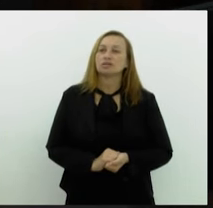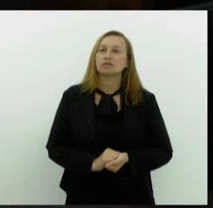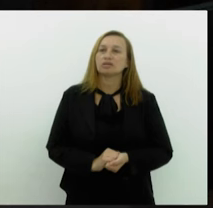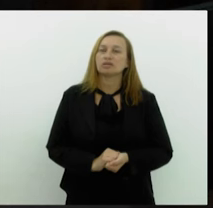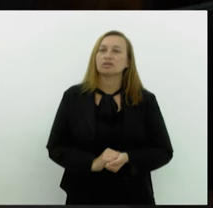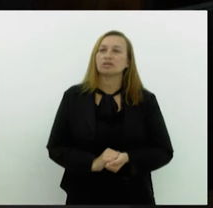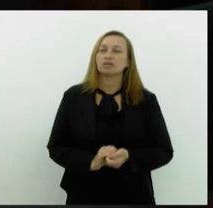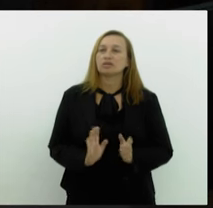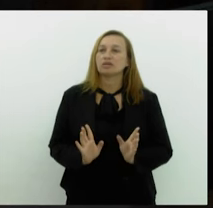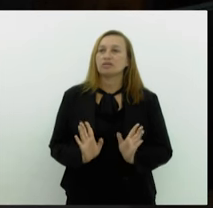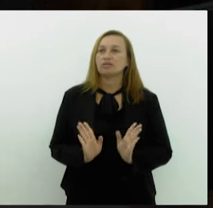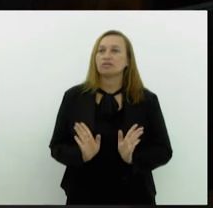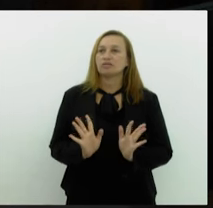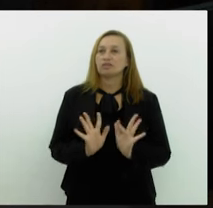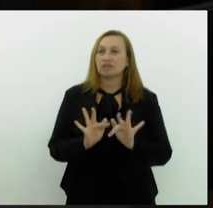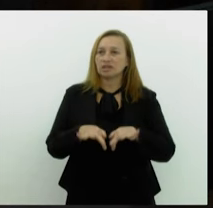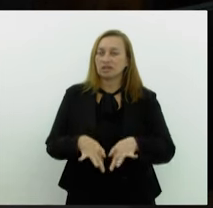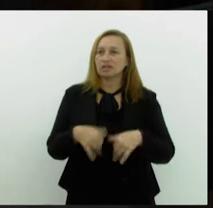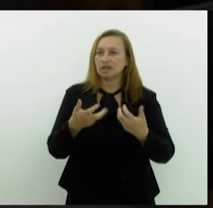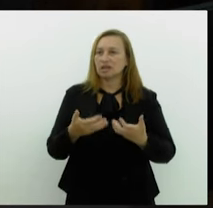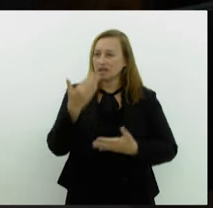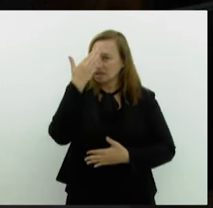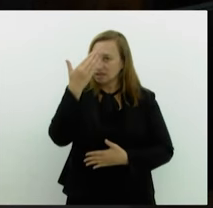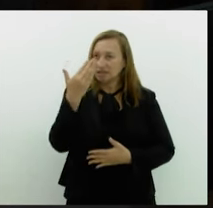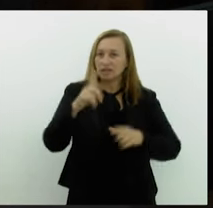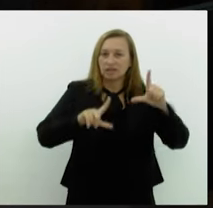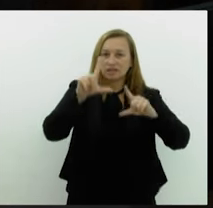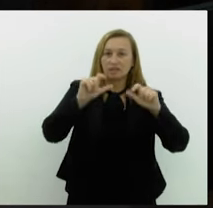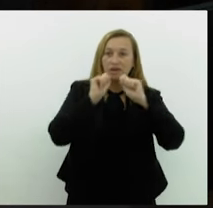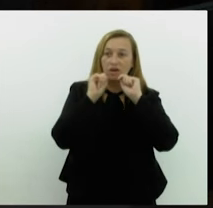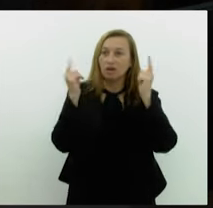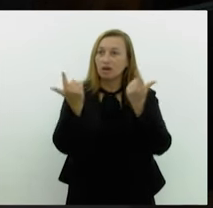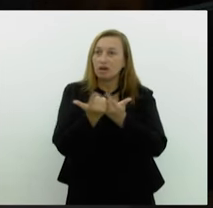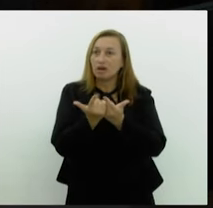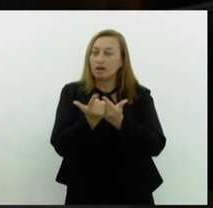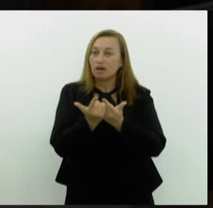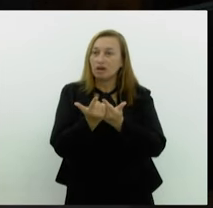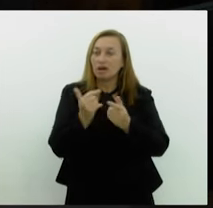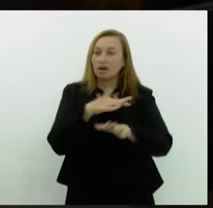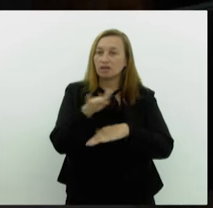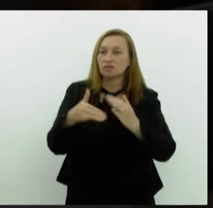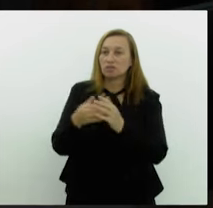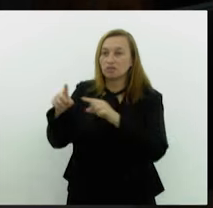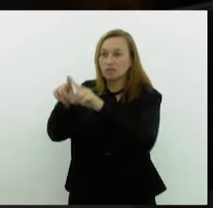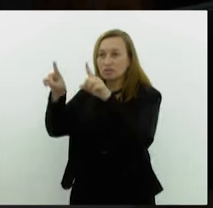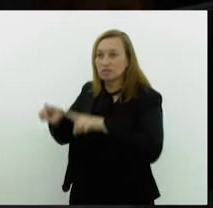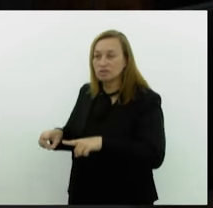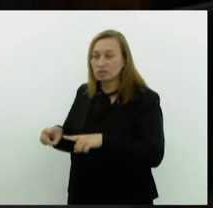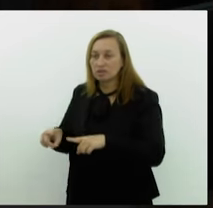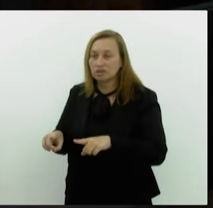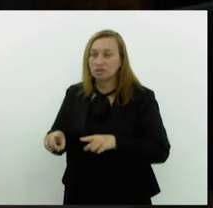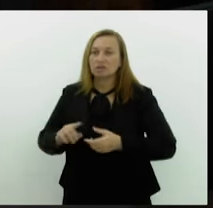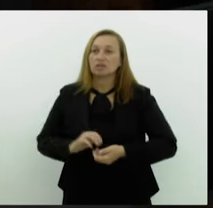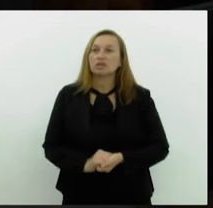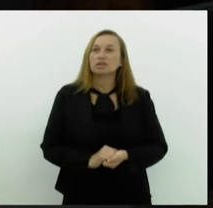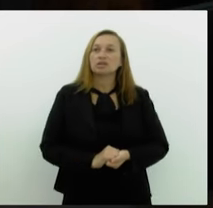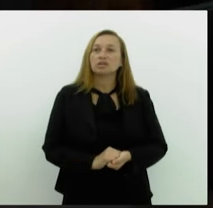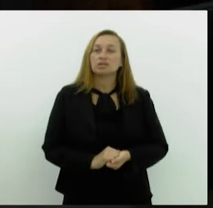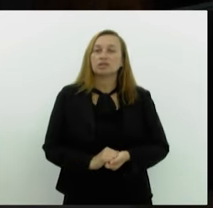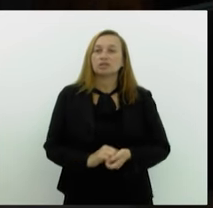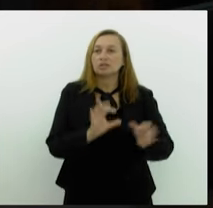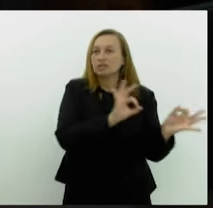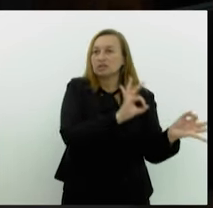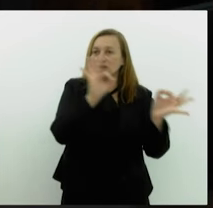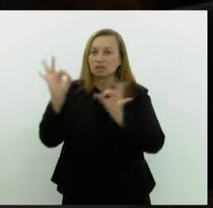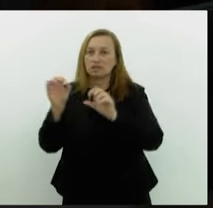encerrada a sessão. Quero agradecer aqui a TV Alerj, quero agradecer a todos os funcionários, a todos que estiveram aqui nos assistindo pela